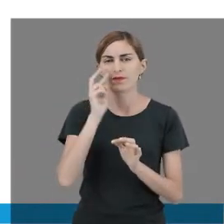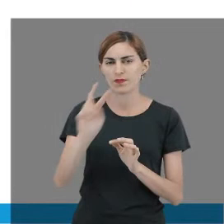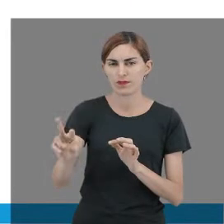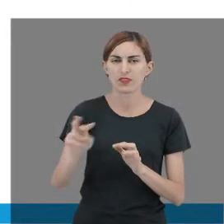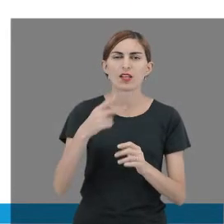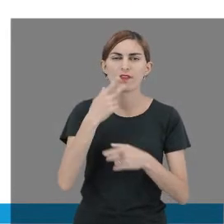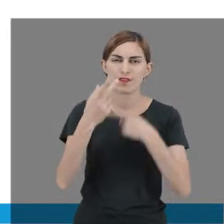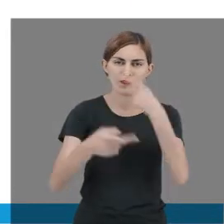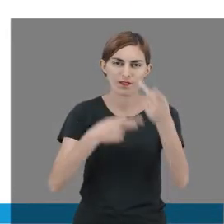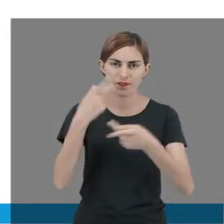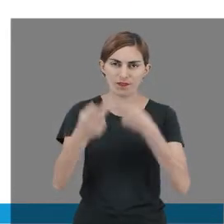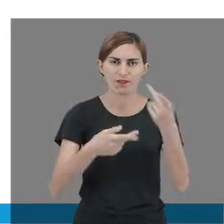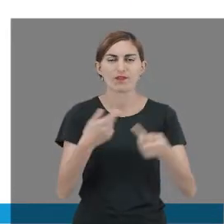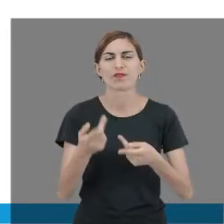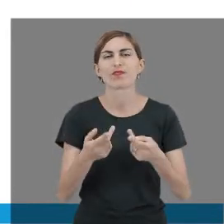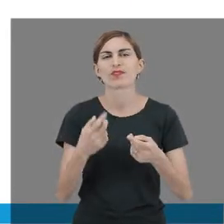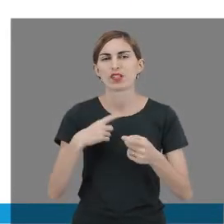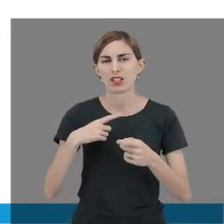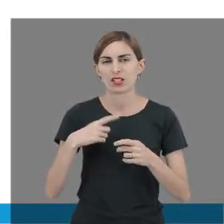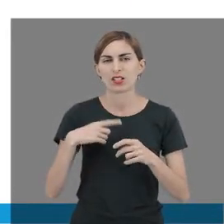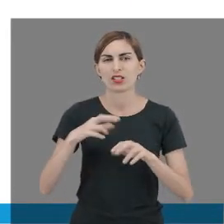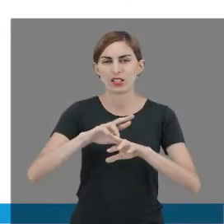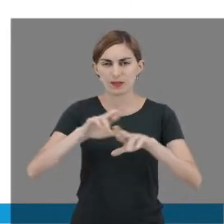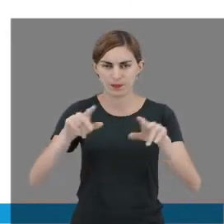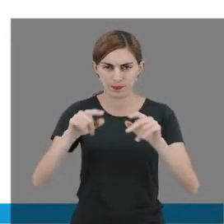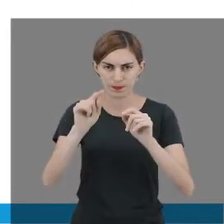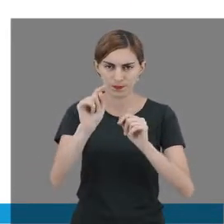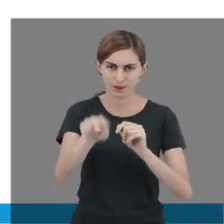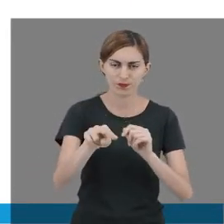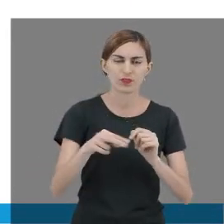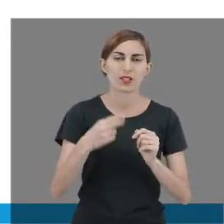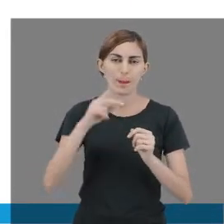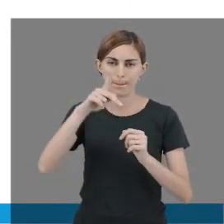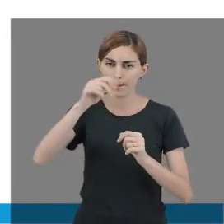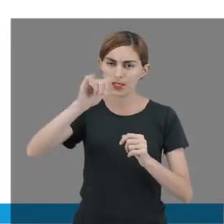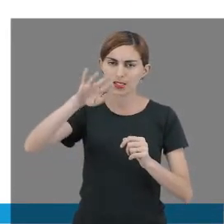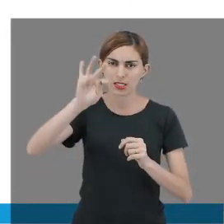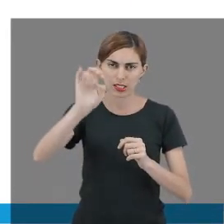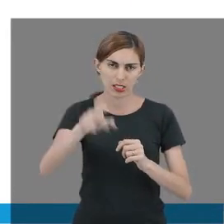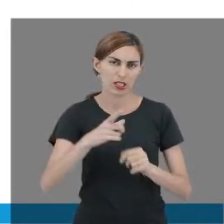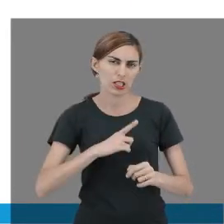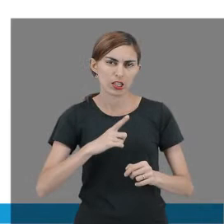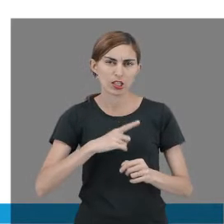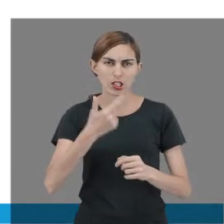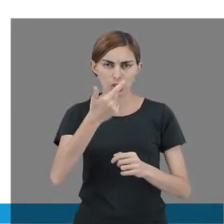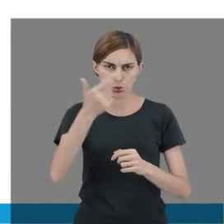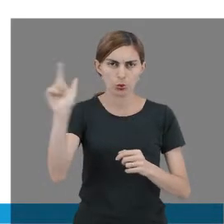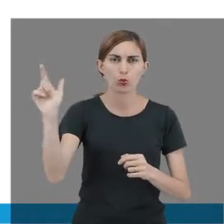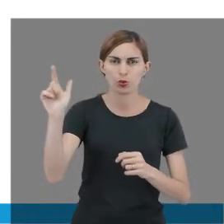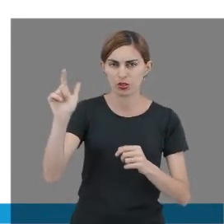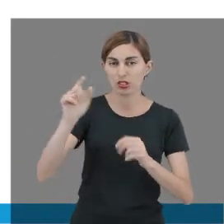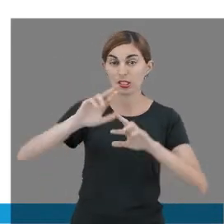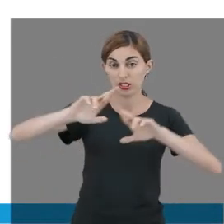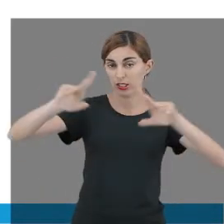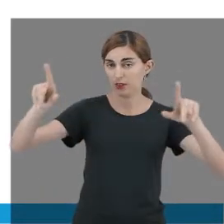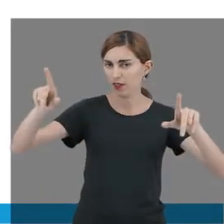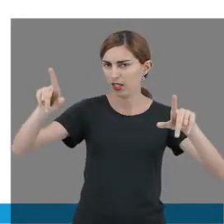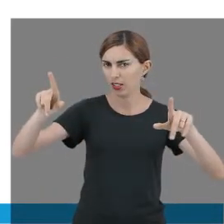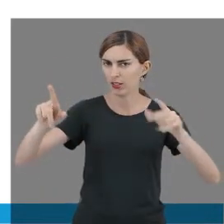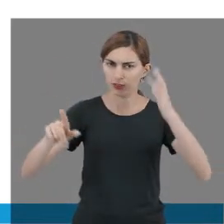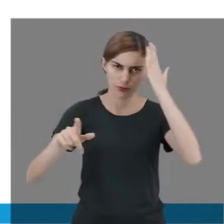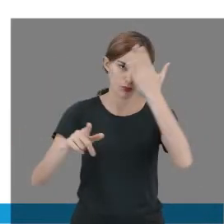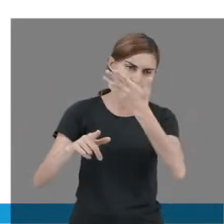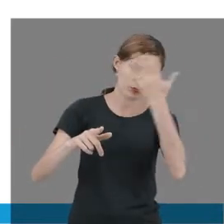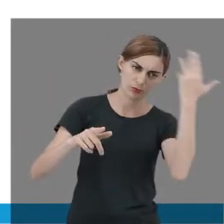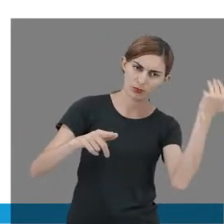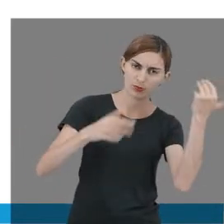aquilo que a gente falou de polimicrogiria, tem circunvolução, mas é bem menos, né? Aqui é um paciente que tem uma outra malformação que inclusive é diferente de um lado e de outro,